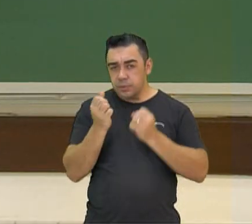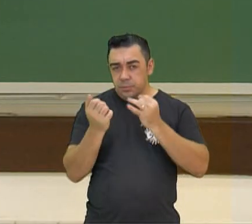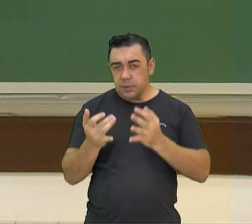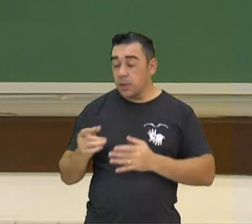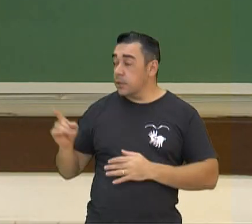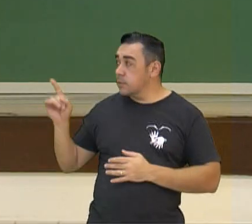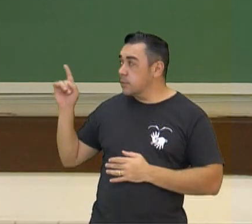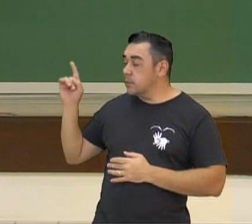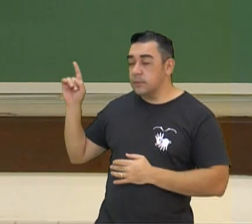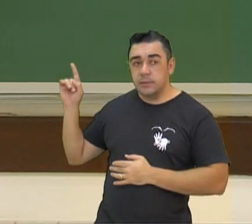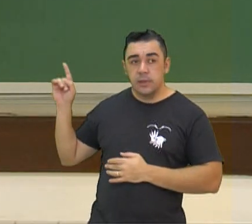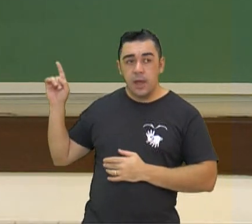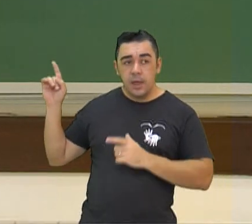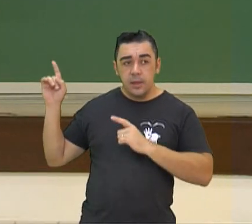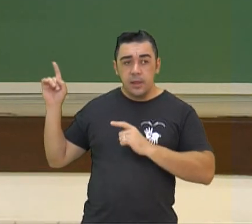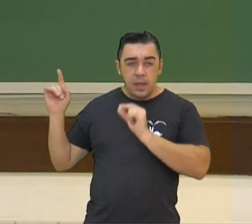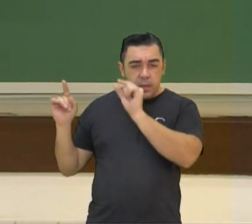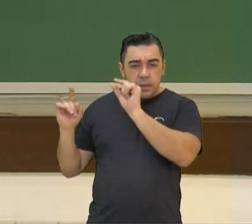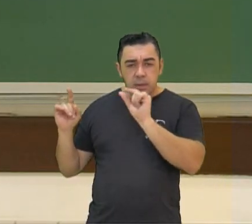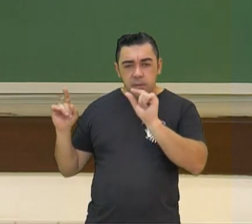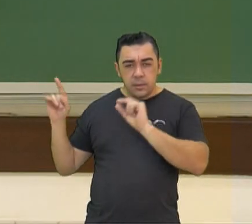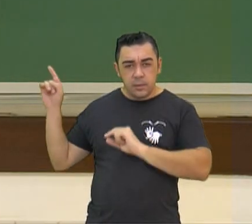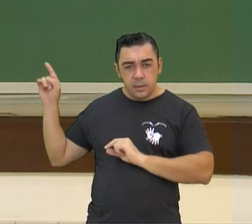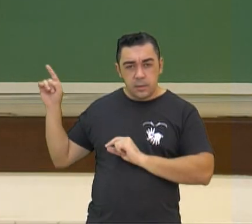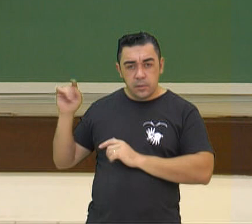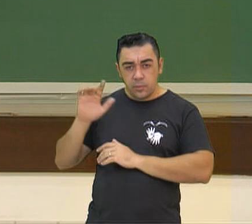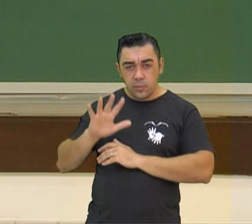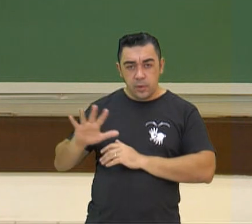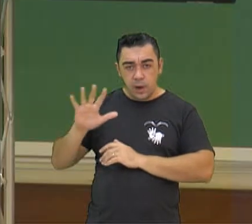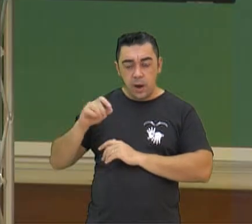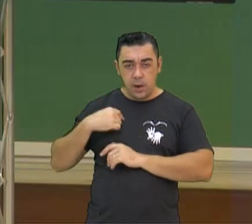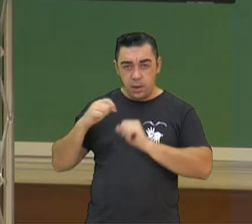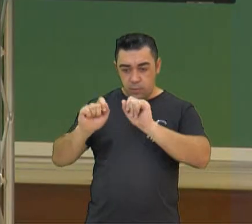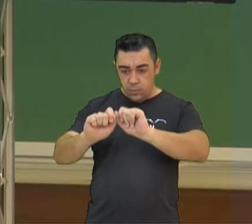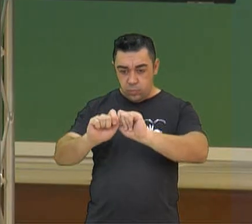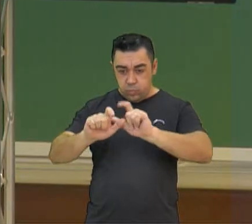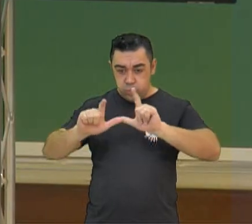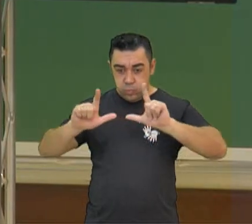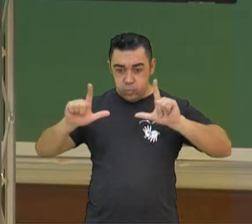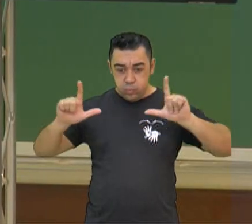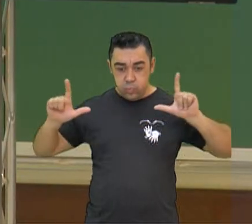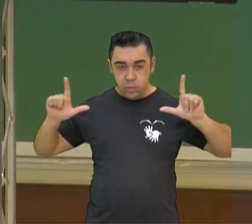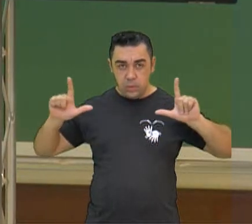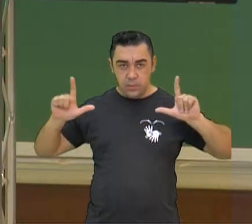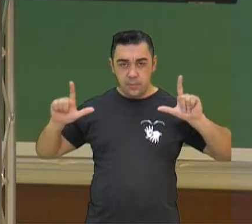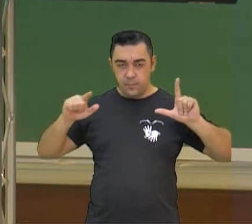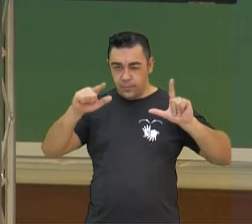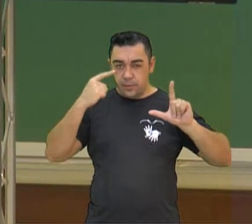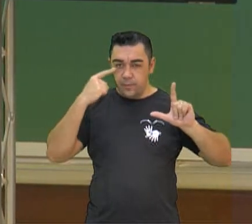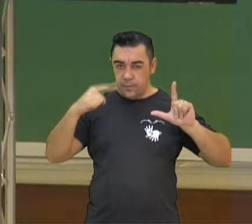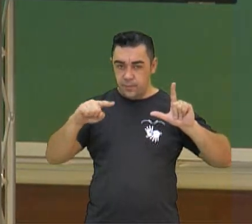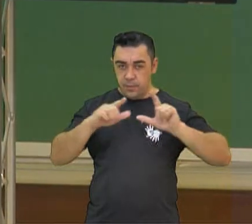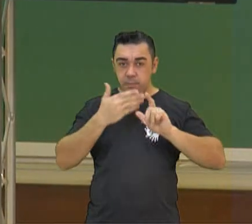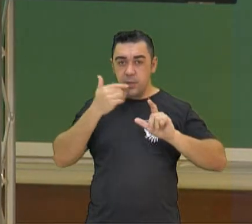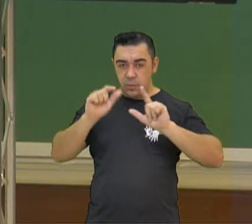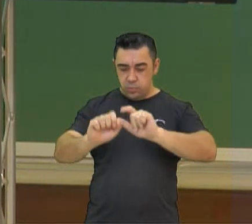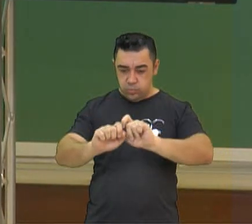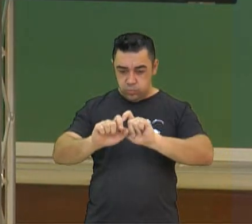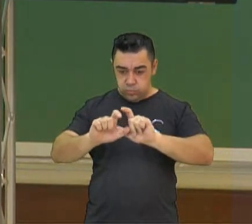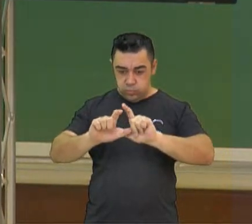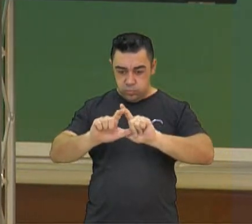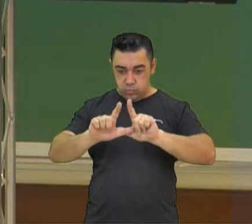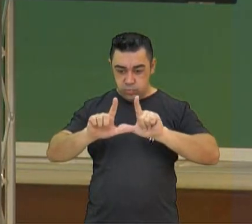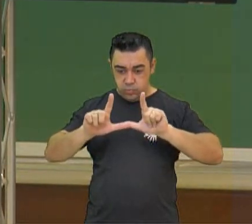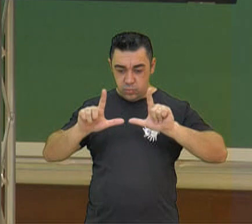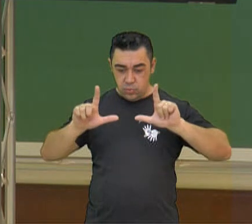você. Este cantinho aqui, ó, eu vou dar um zoom. Então, essa próxima imagem,